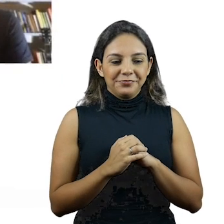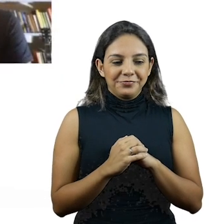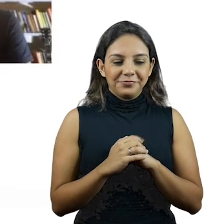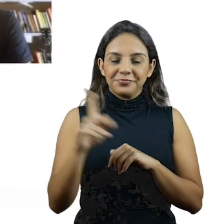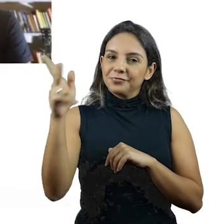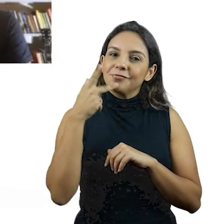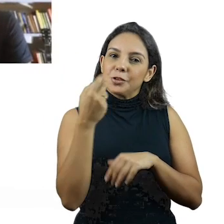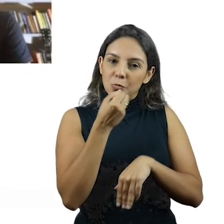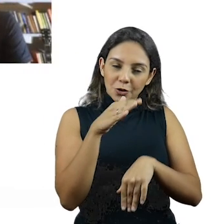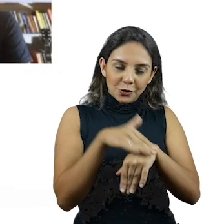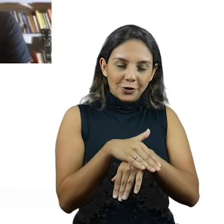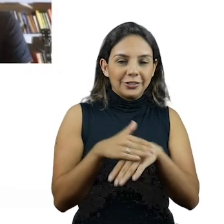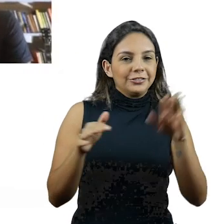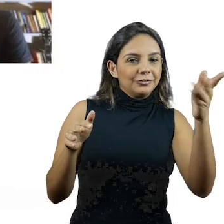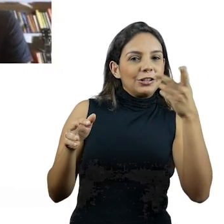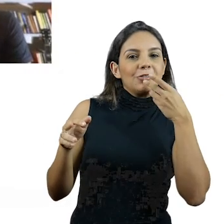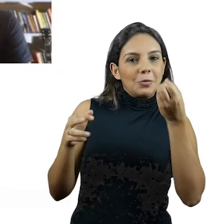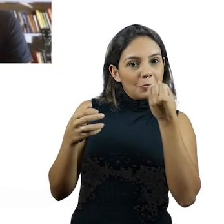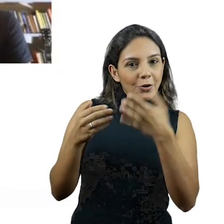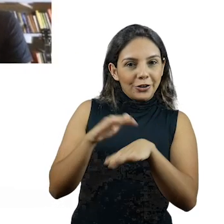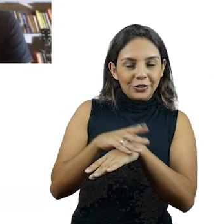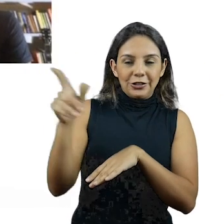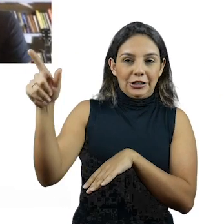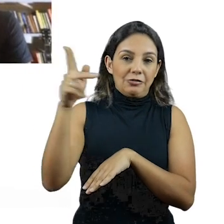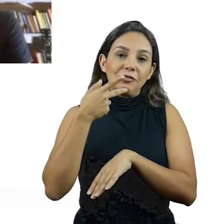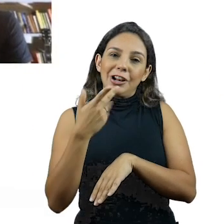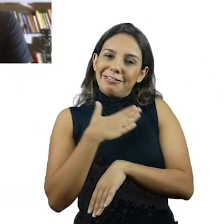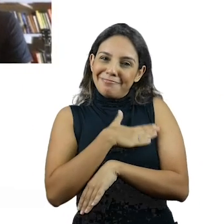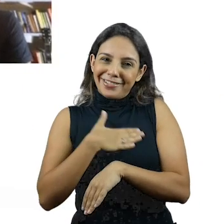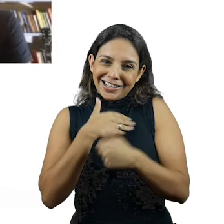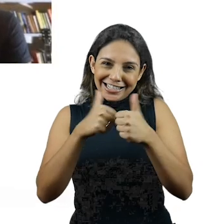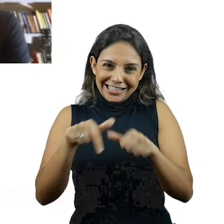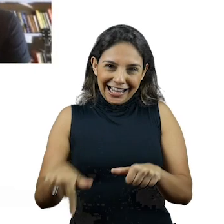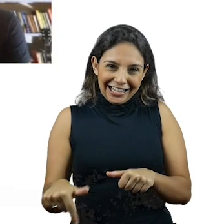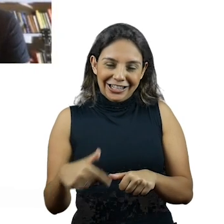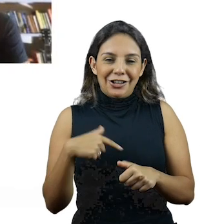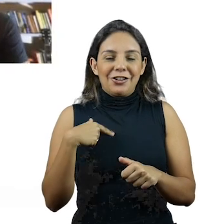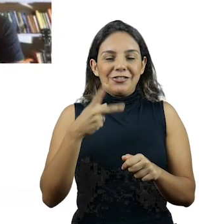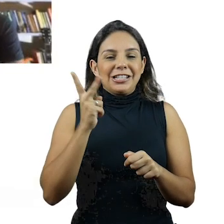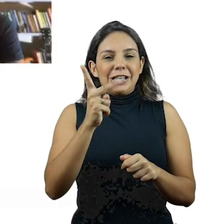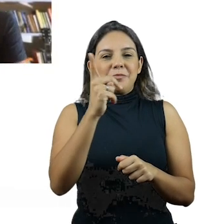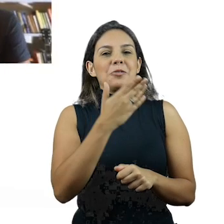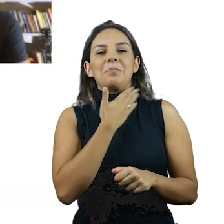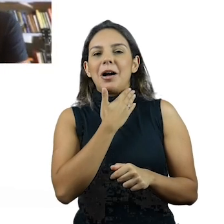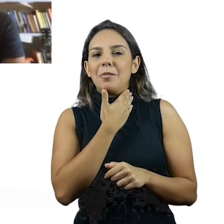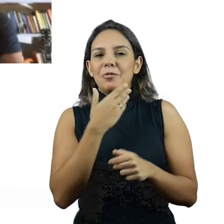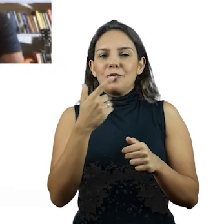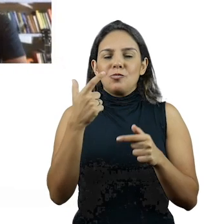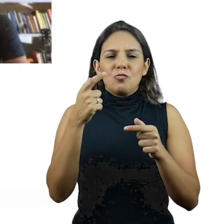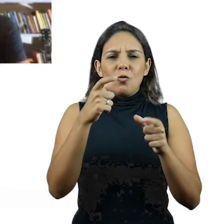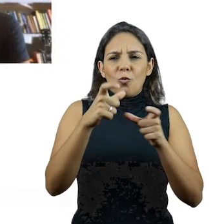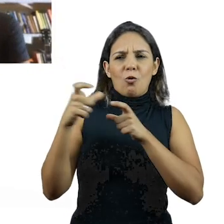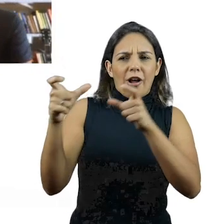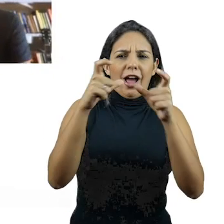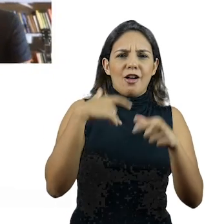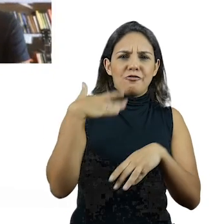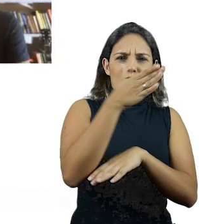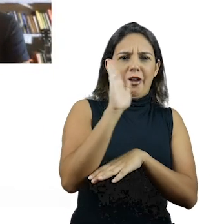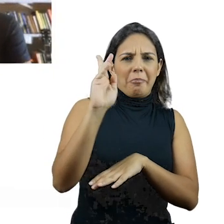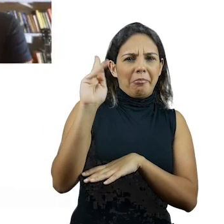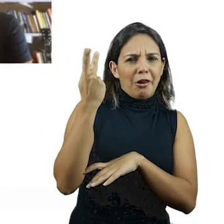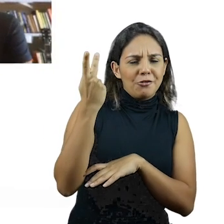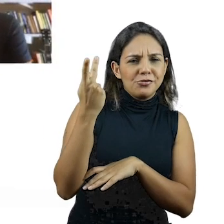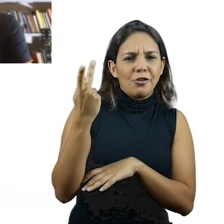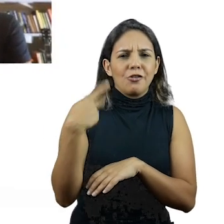Boa noite, Afonso, é um prazer estar aqui. Eu acho que eu já fiz Sempre um Papo em vários lugares, né? O músico e escritor